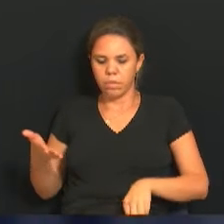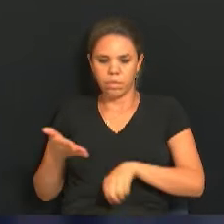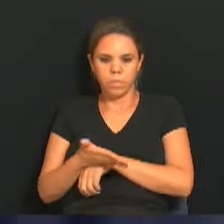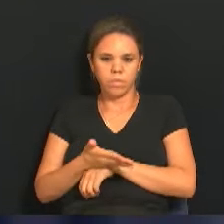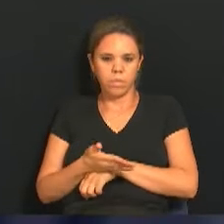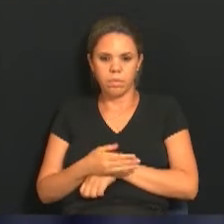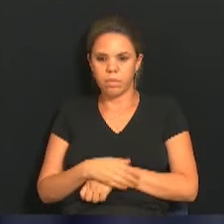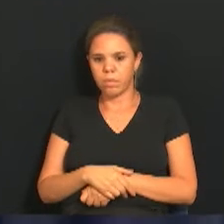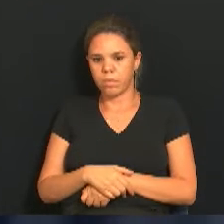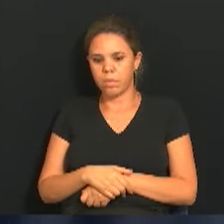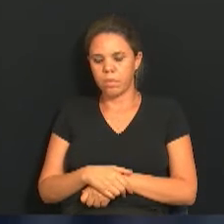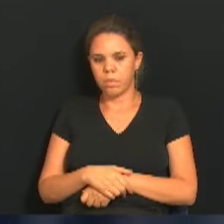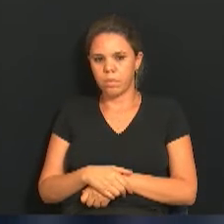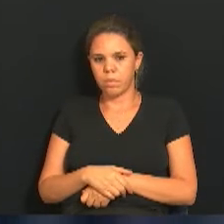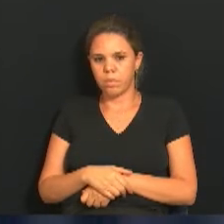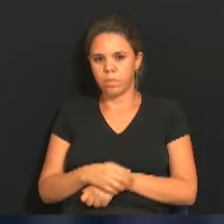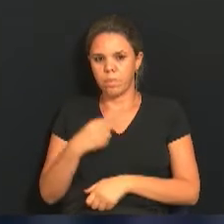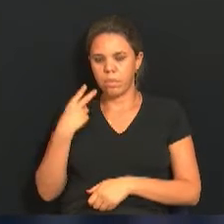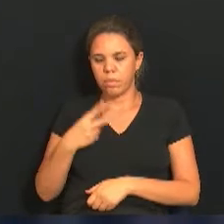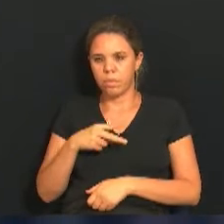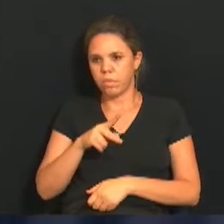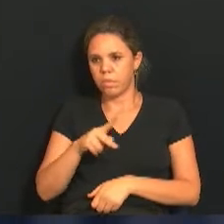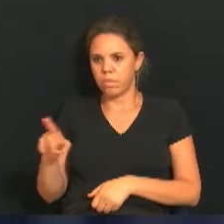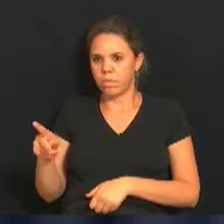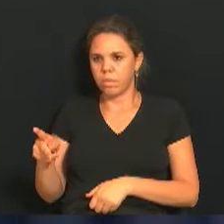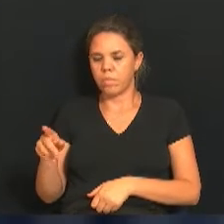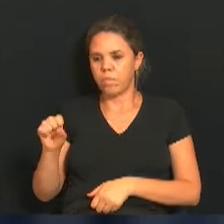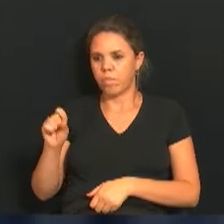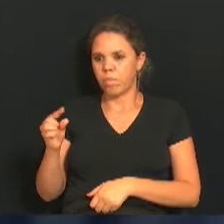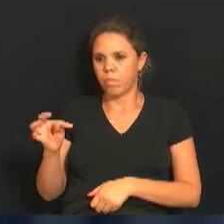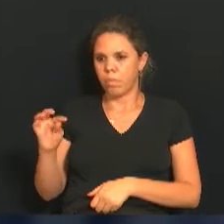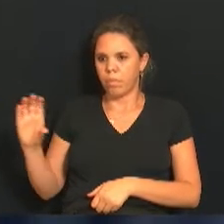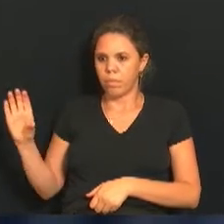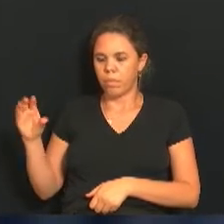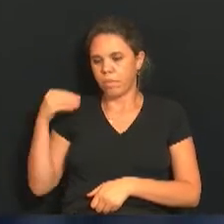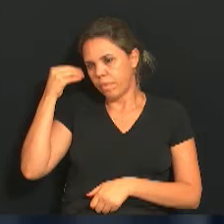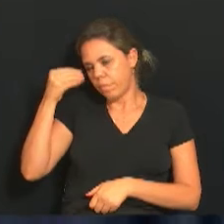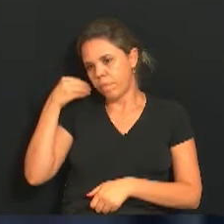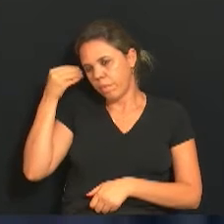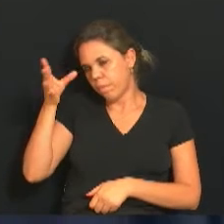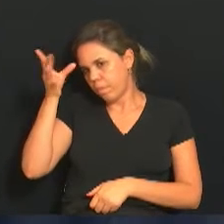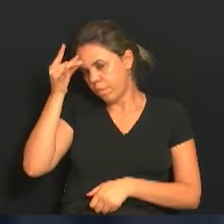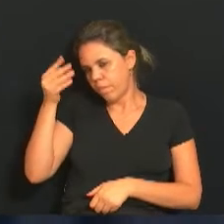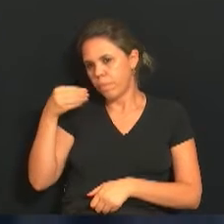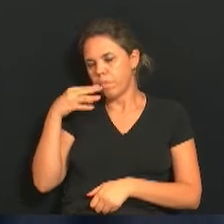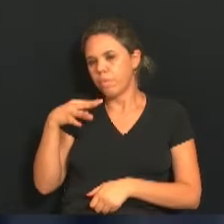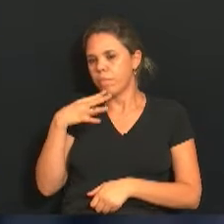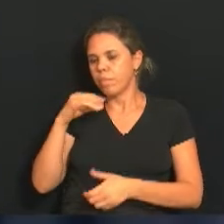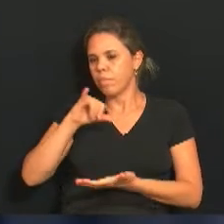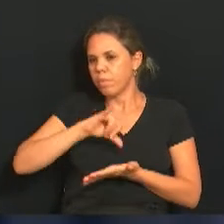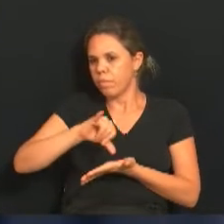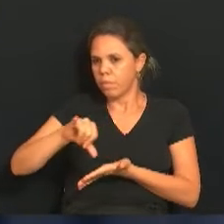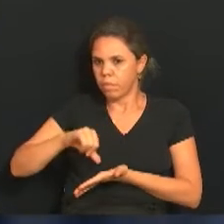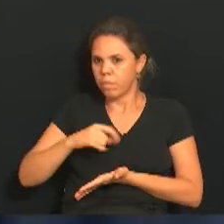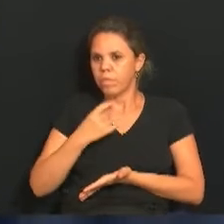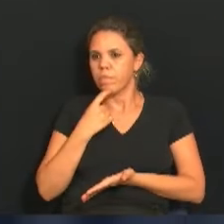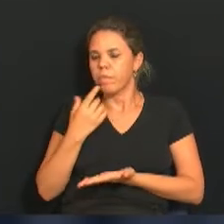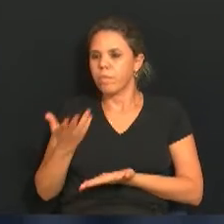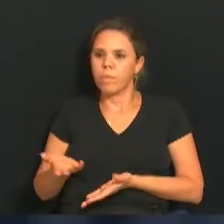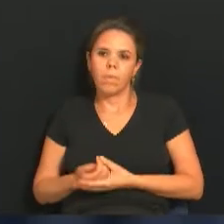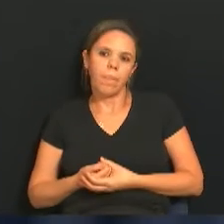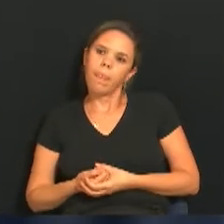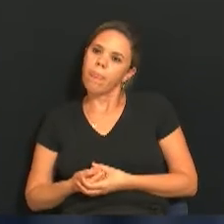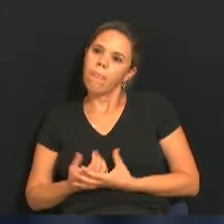porque ele, quando foi presidente da CETEC, ele que conhece bem o centro da cidade de Campinas,